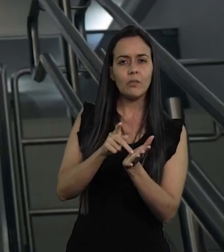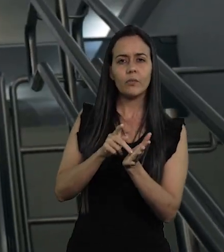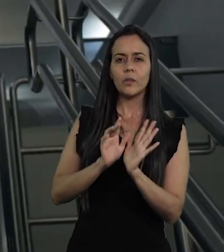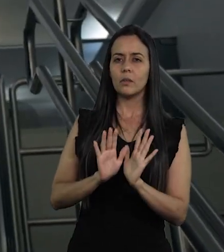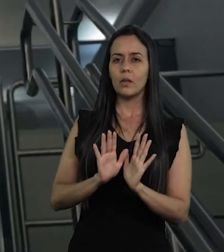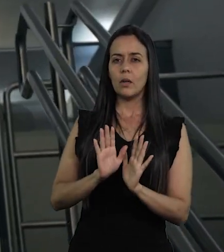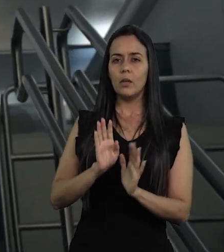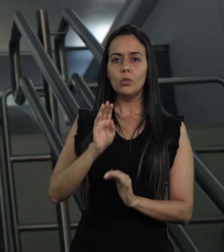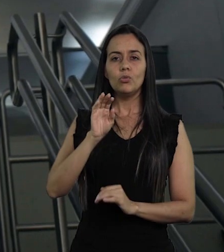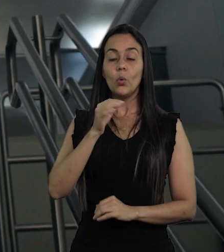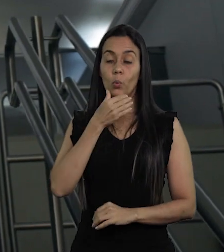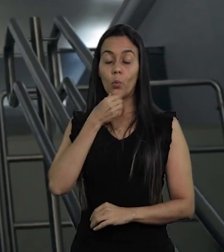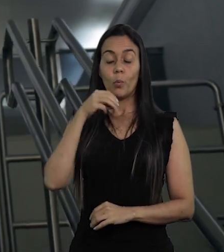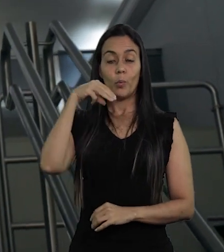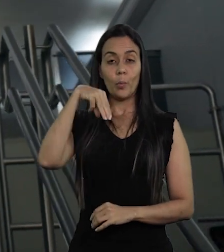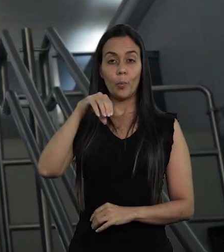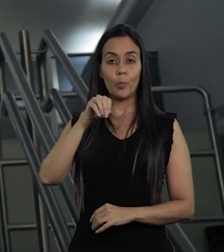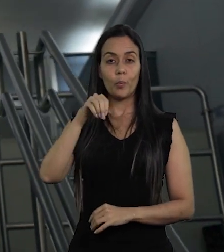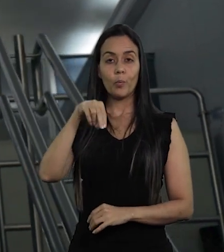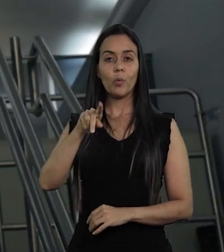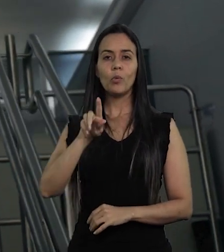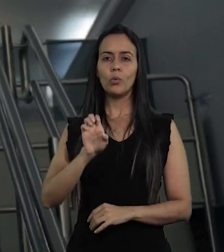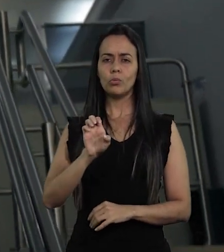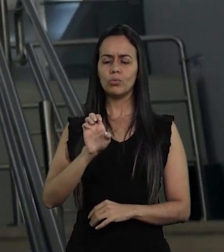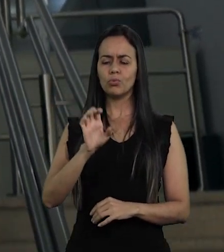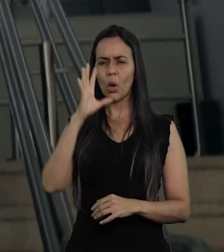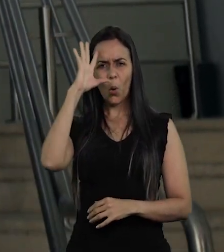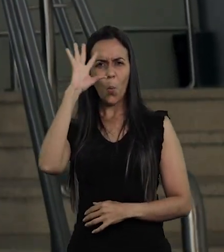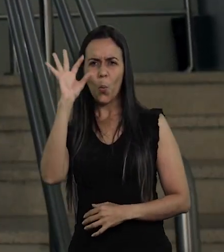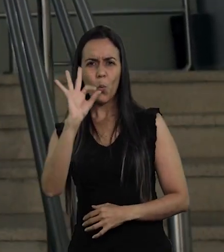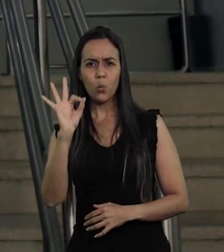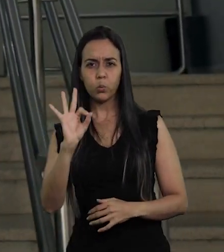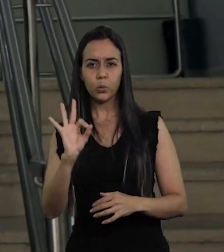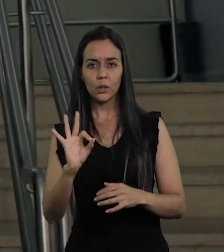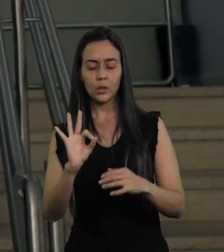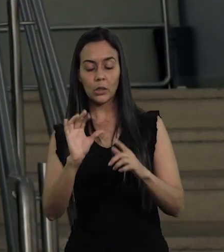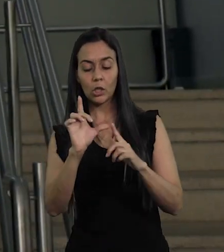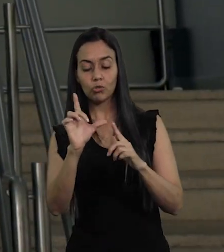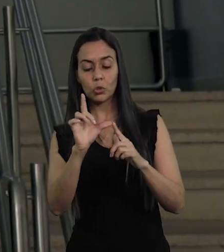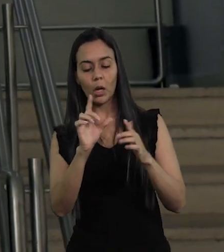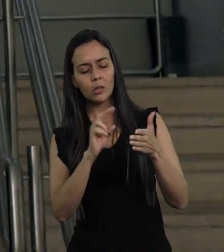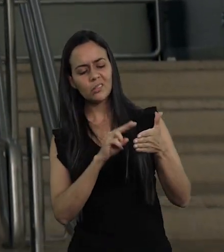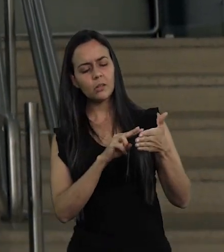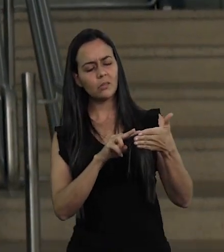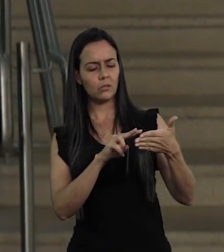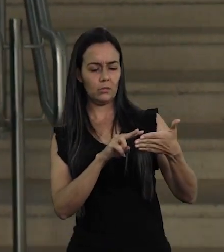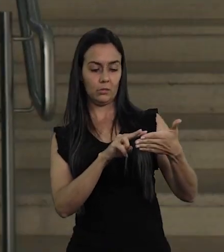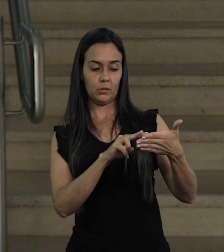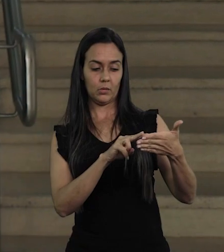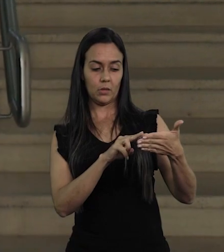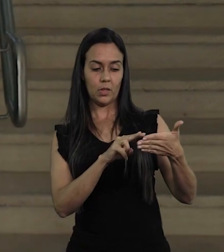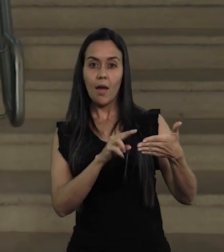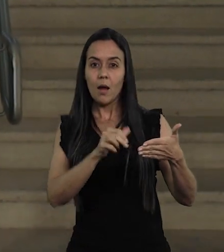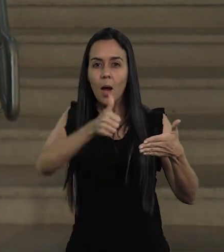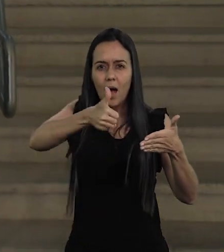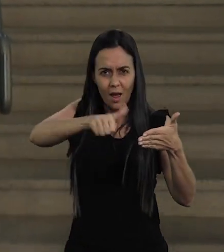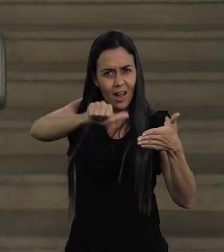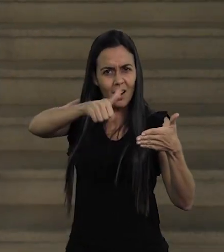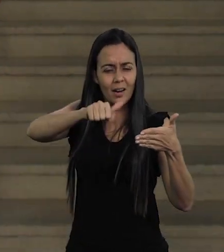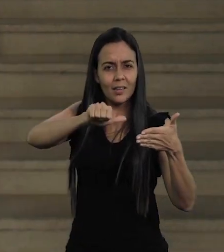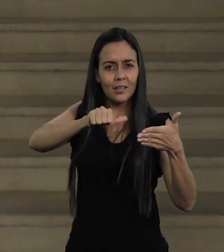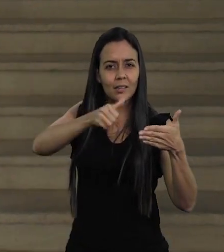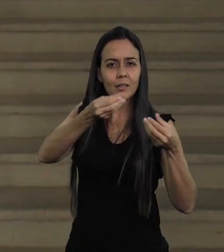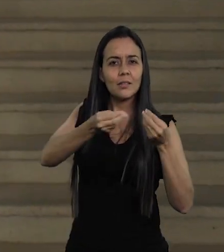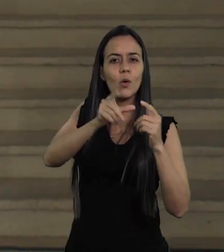monge não entenderia a caligrafia e nem a pessoa entenderia a caligrafia, e que